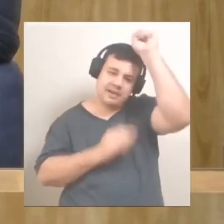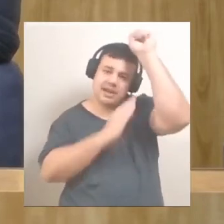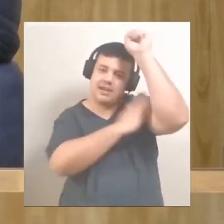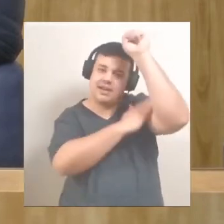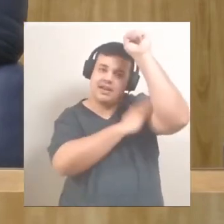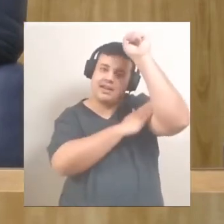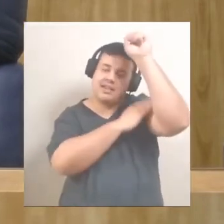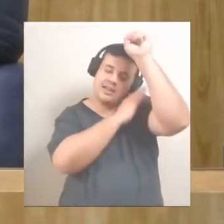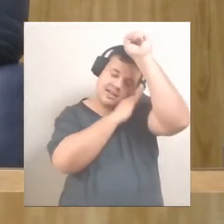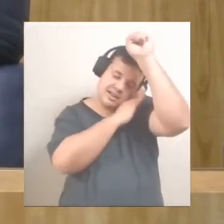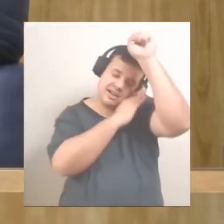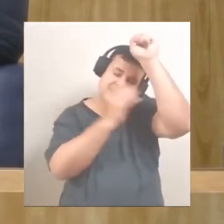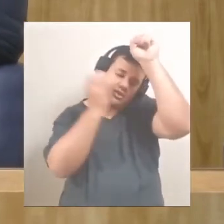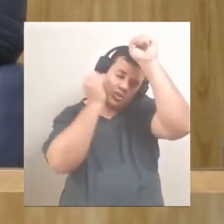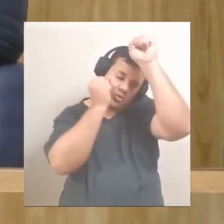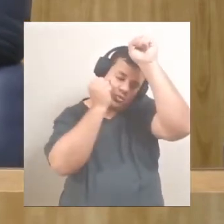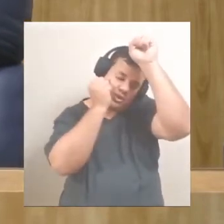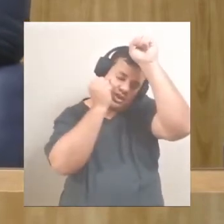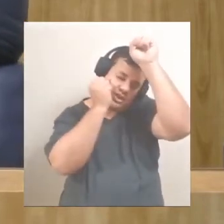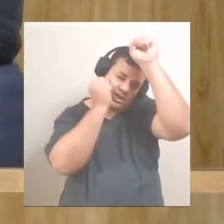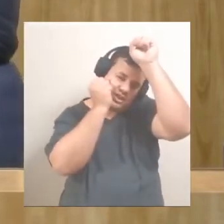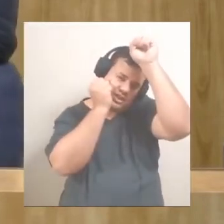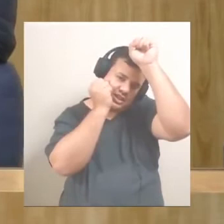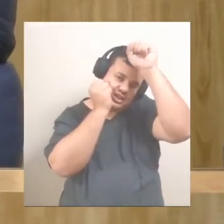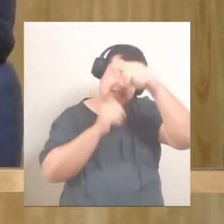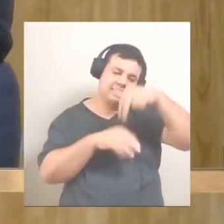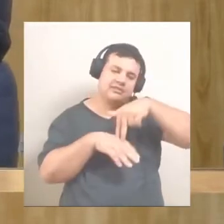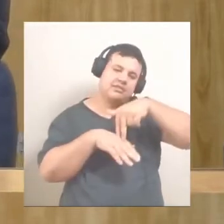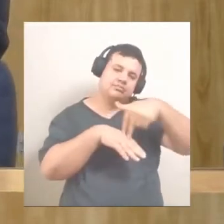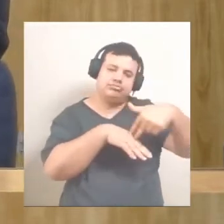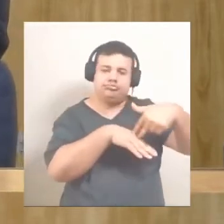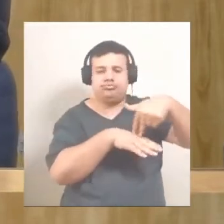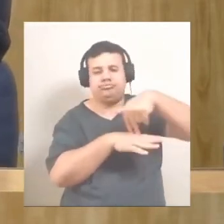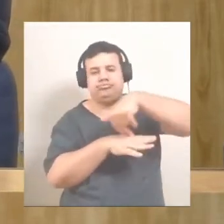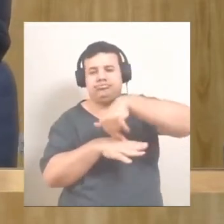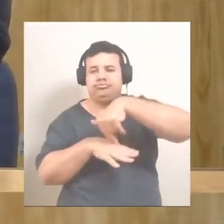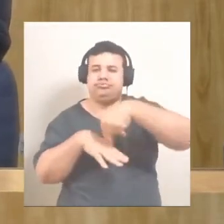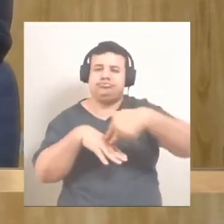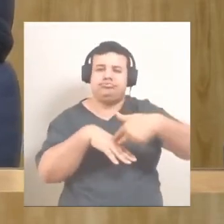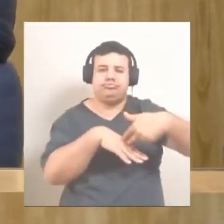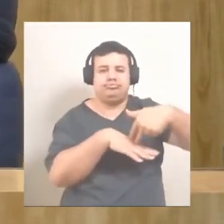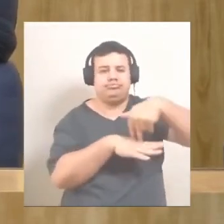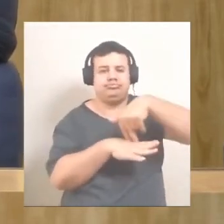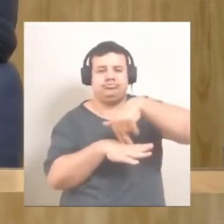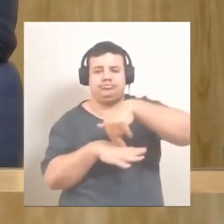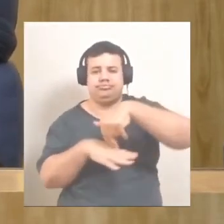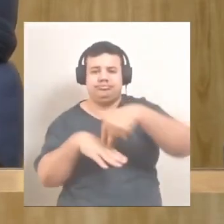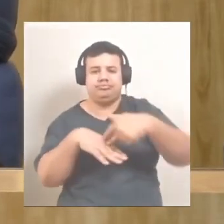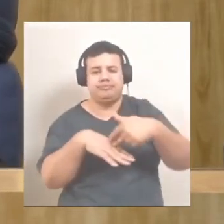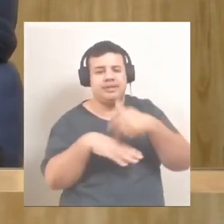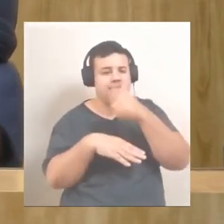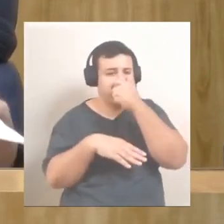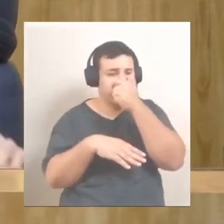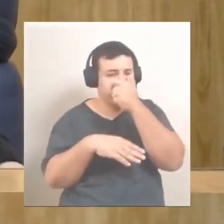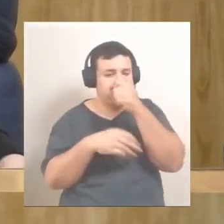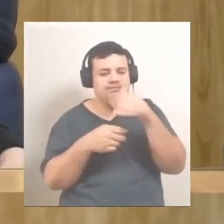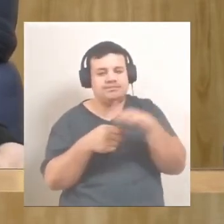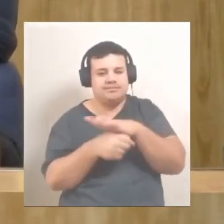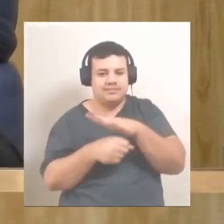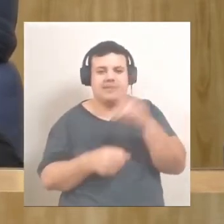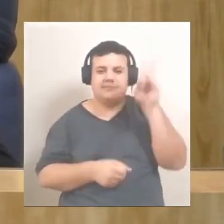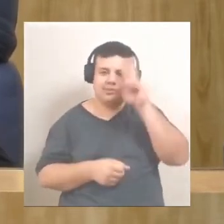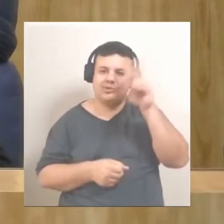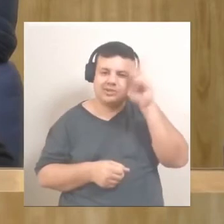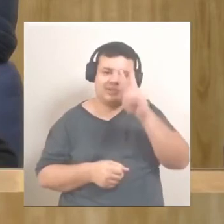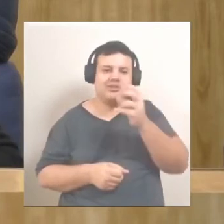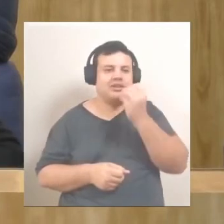braço, nem caía no ônibus, podia fazer curva, fazer o que fosse, o ônibus ia lotadíssimo. Então, a gente tem aí bastante história